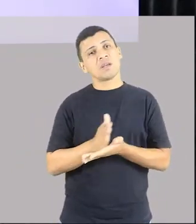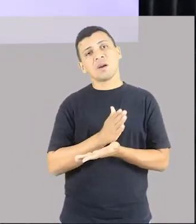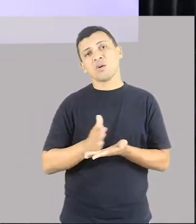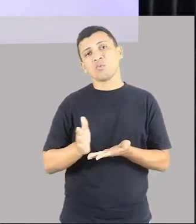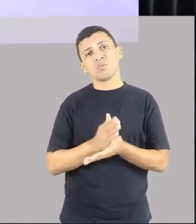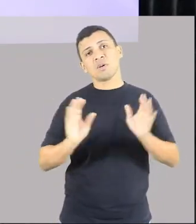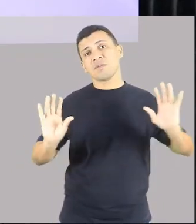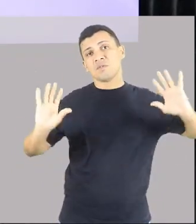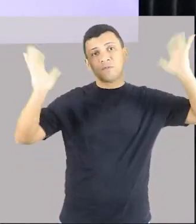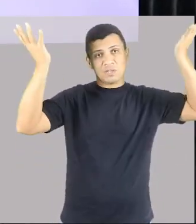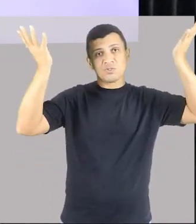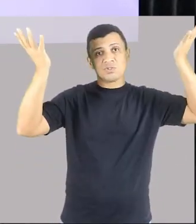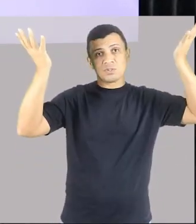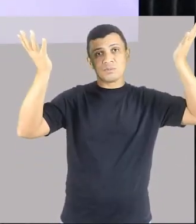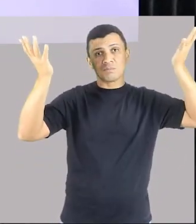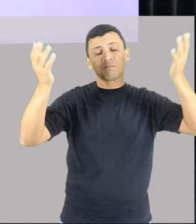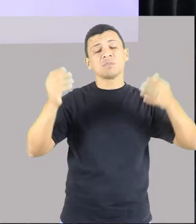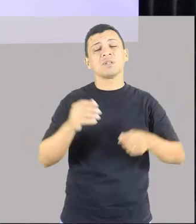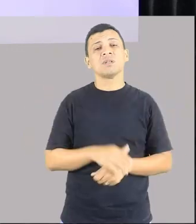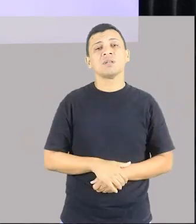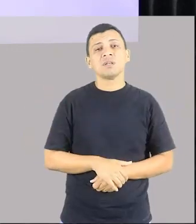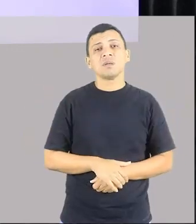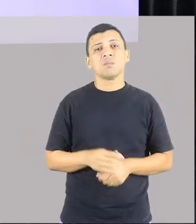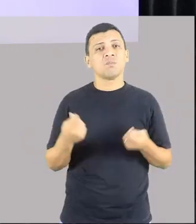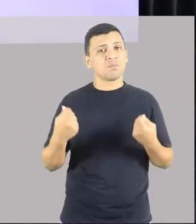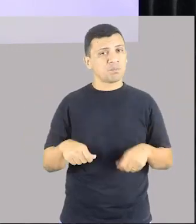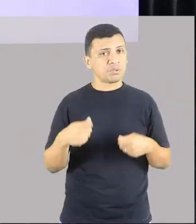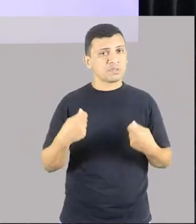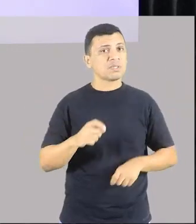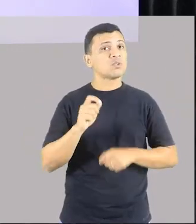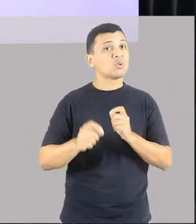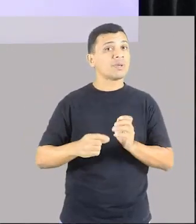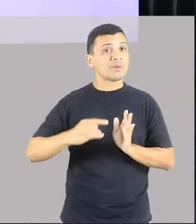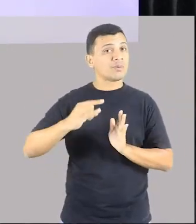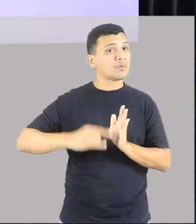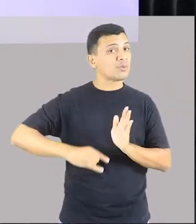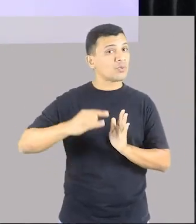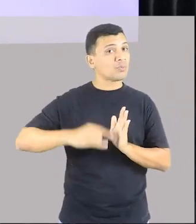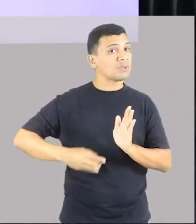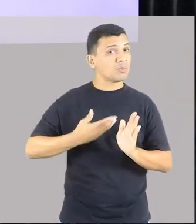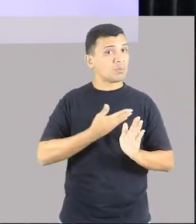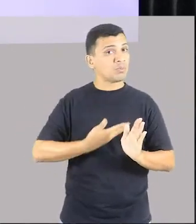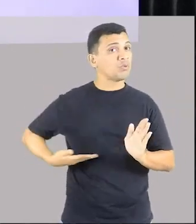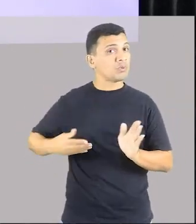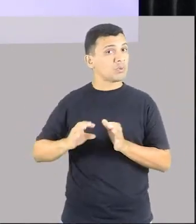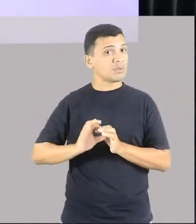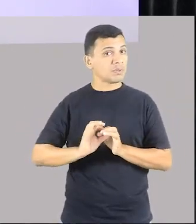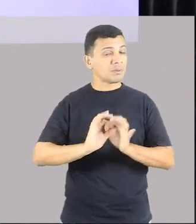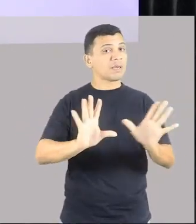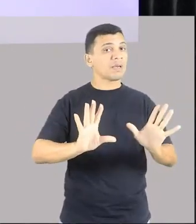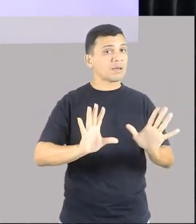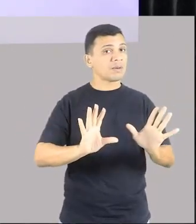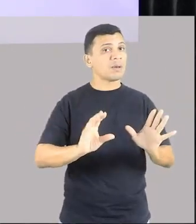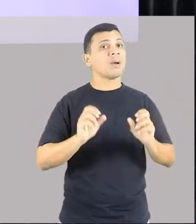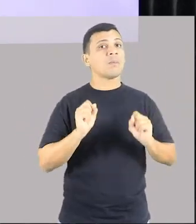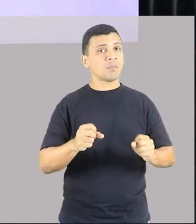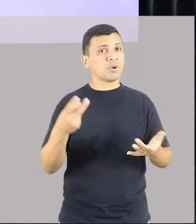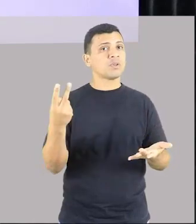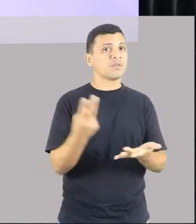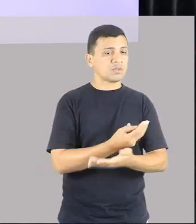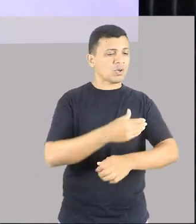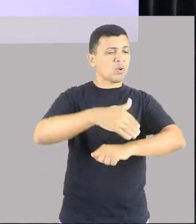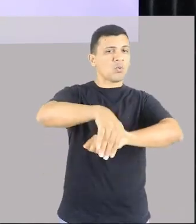celebração, para fazer alguma comemoração, precisa de uma autorização pública para que se feche uma